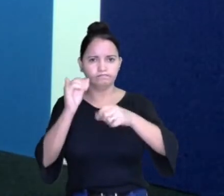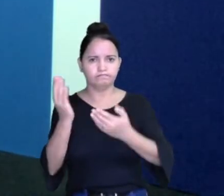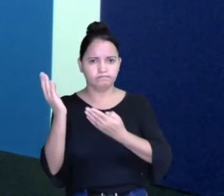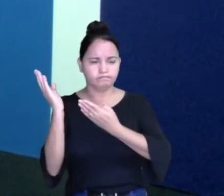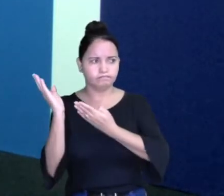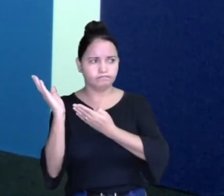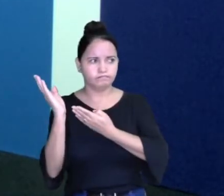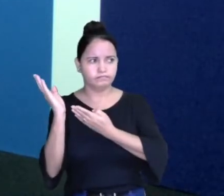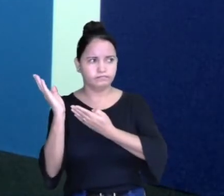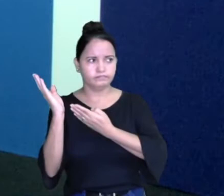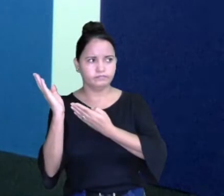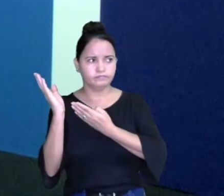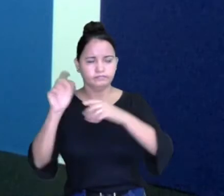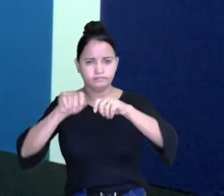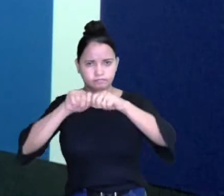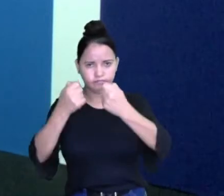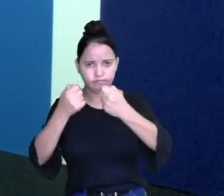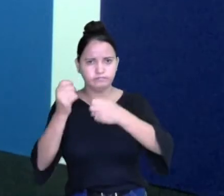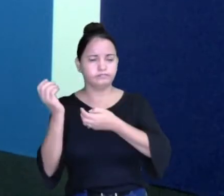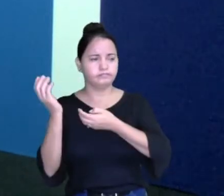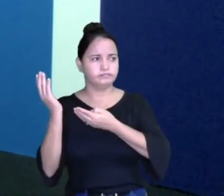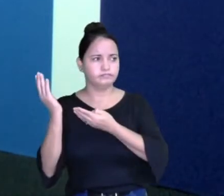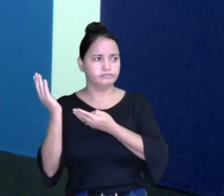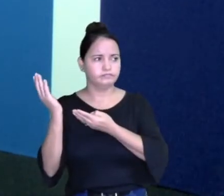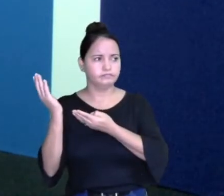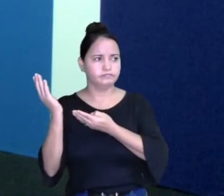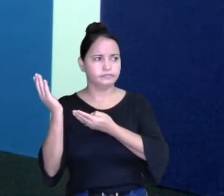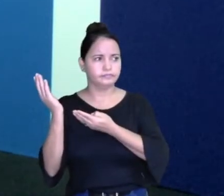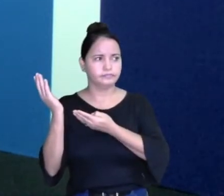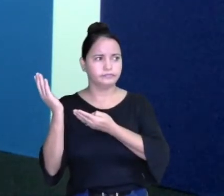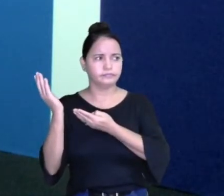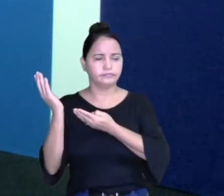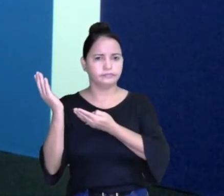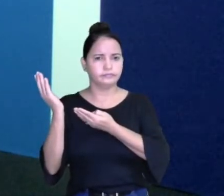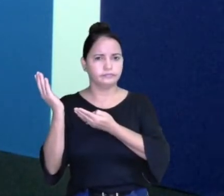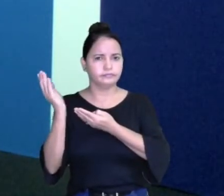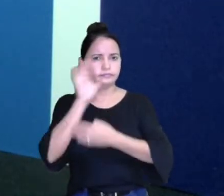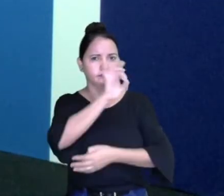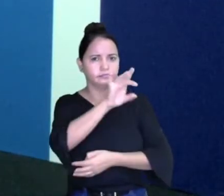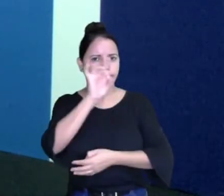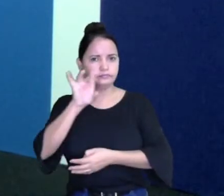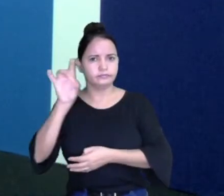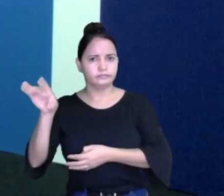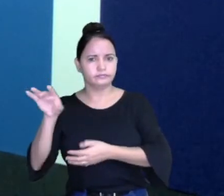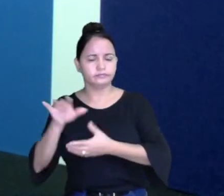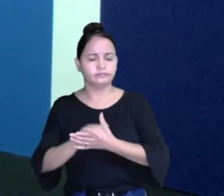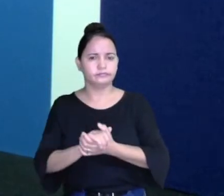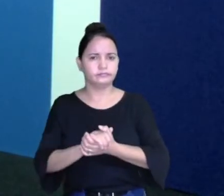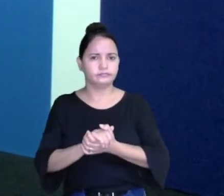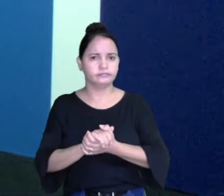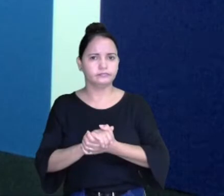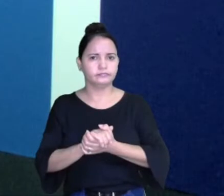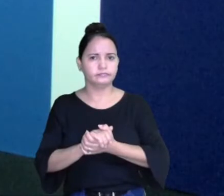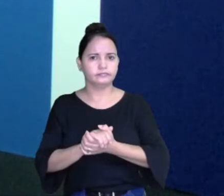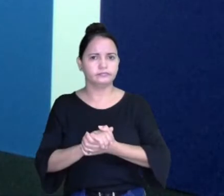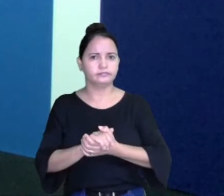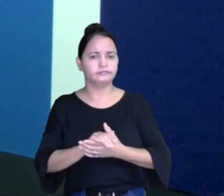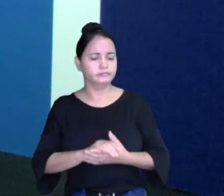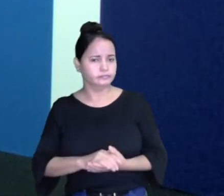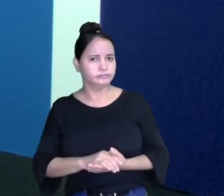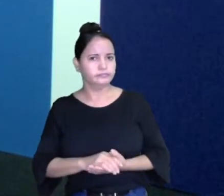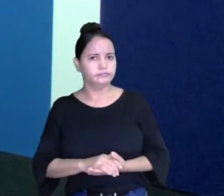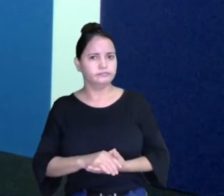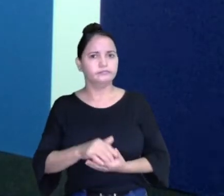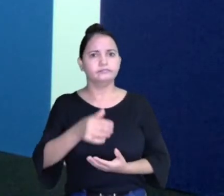tá, dividir por cada um. Vejam só que aqui, ó, eu já peguei 6 pedaços e